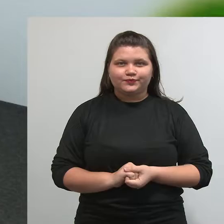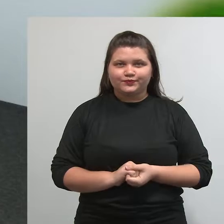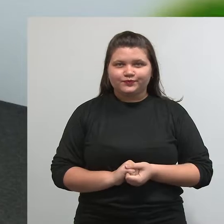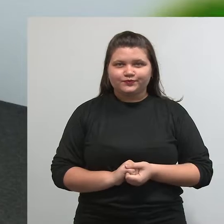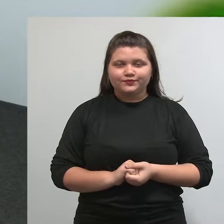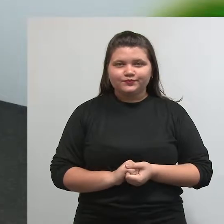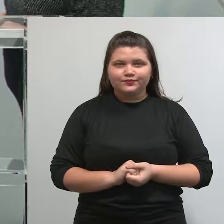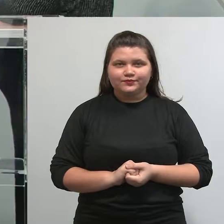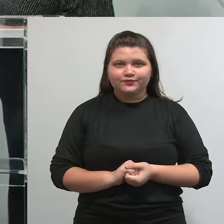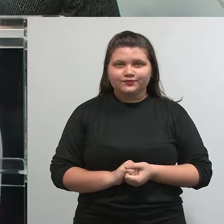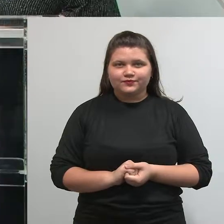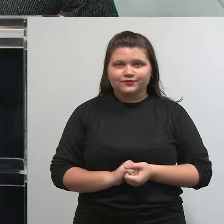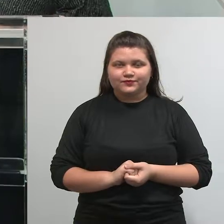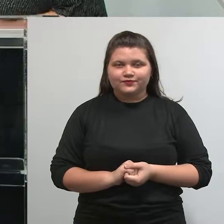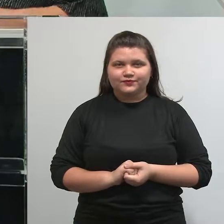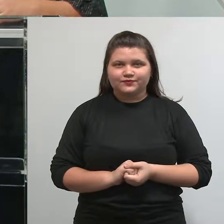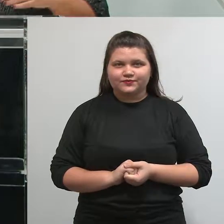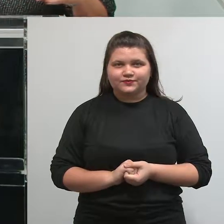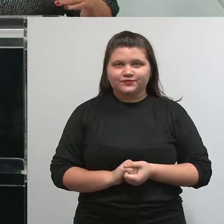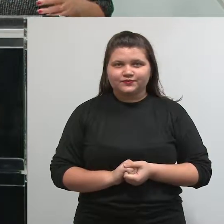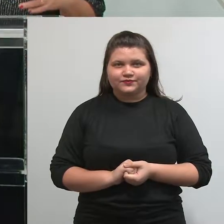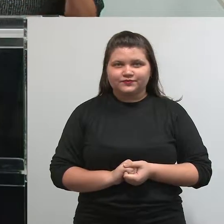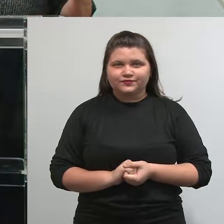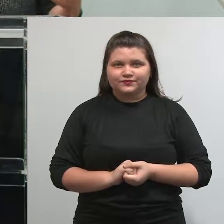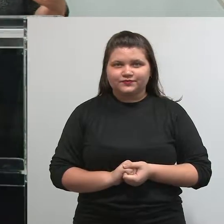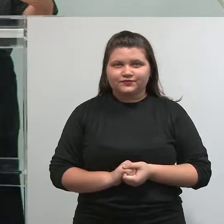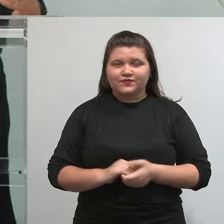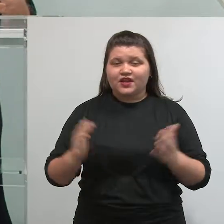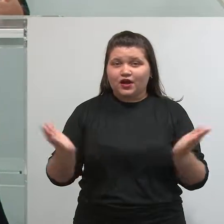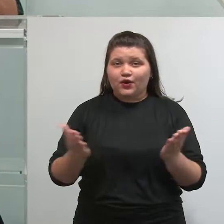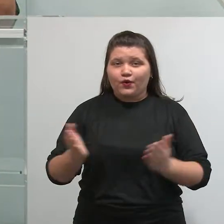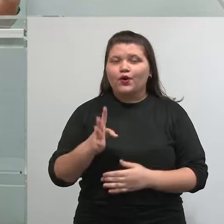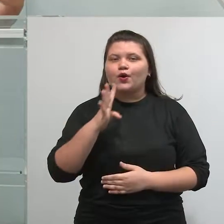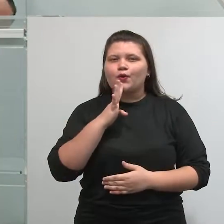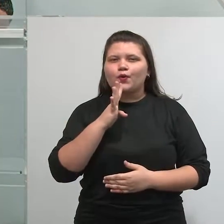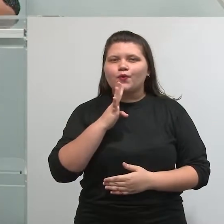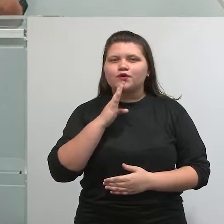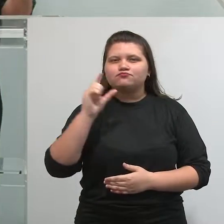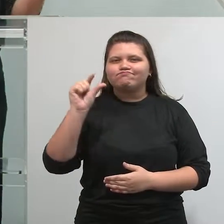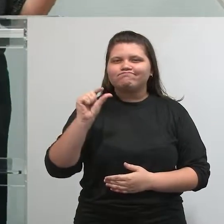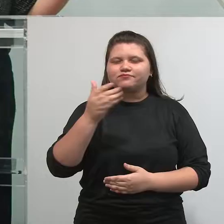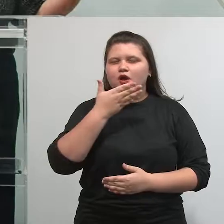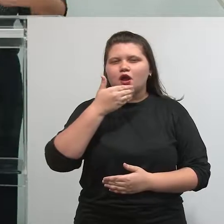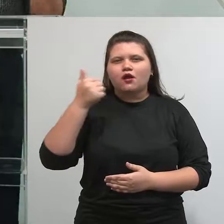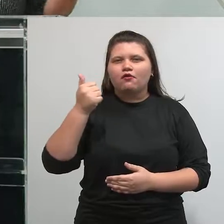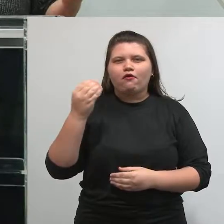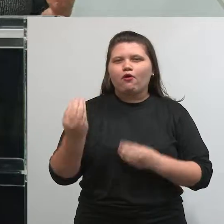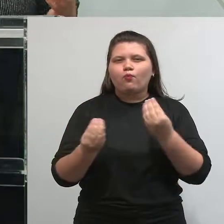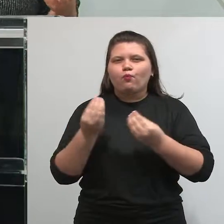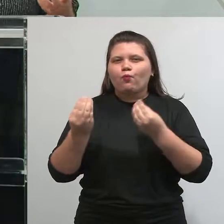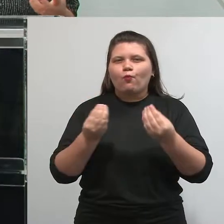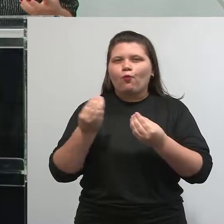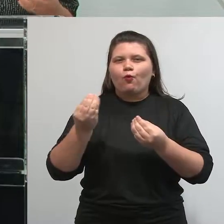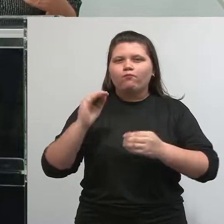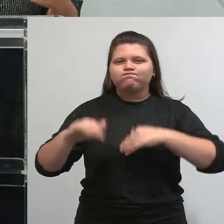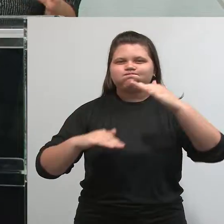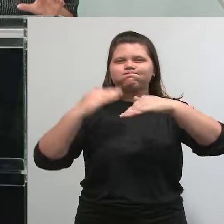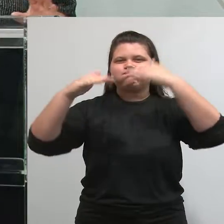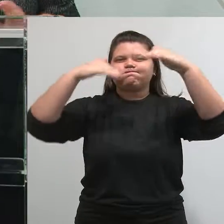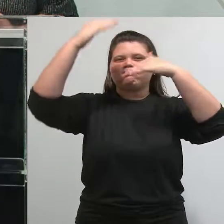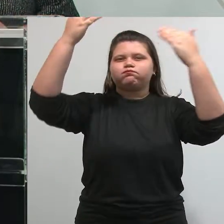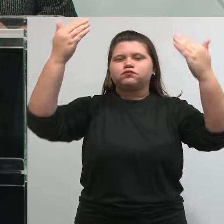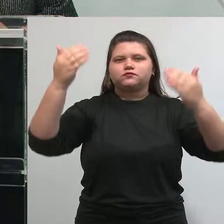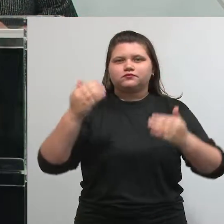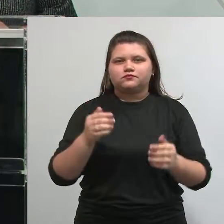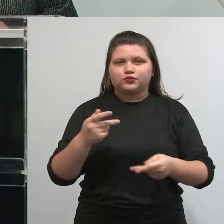nós iremos aqui para nosso momento de conhecer um pouco melhor como vai ocorrer o desenvolvimento